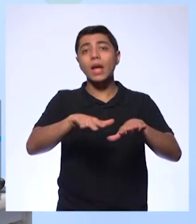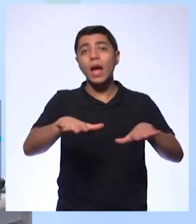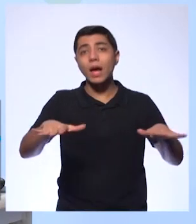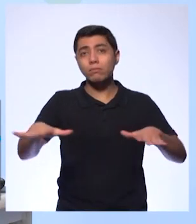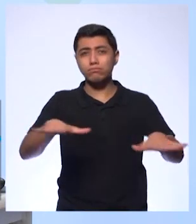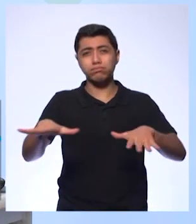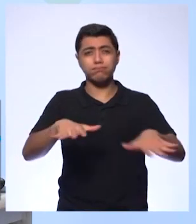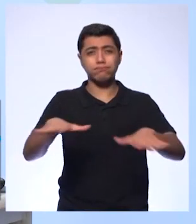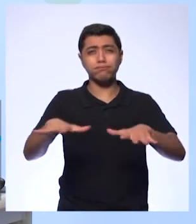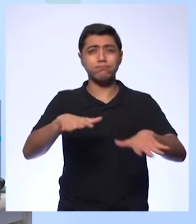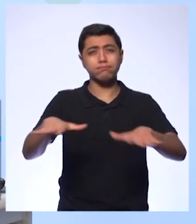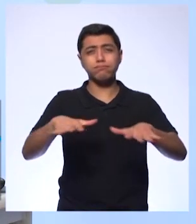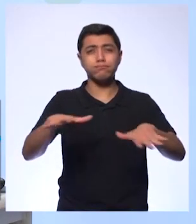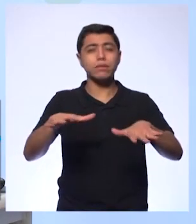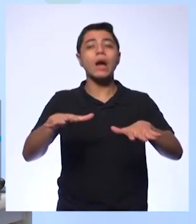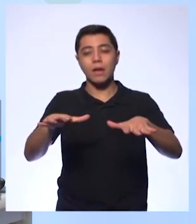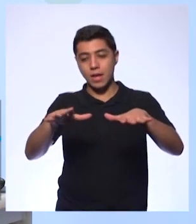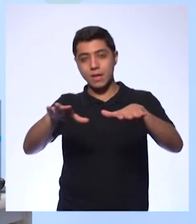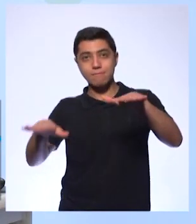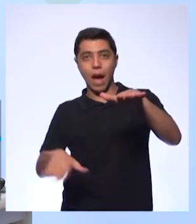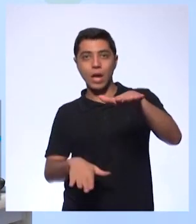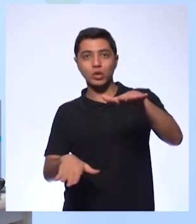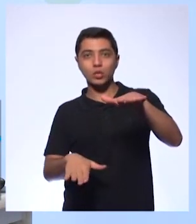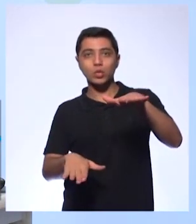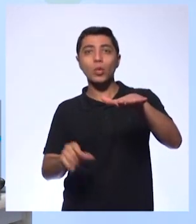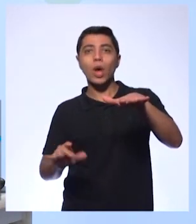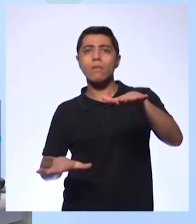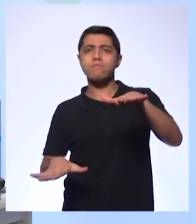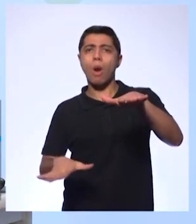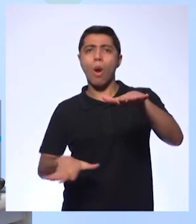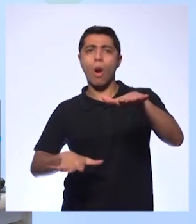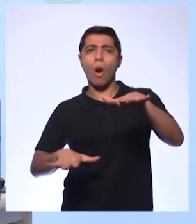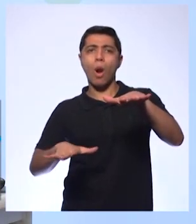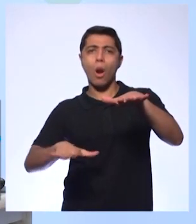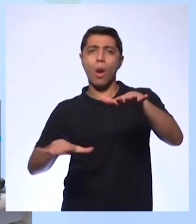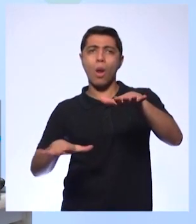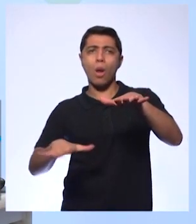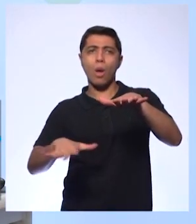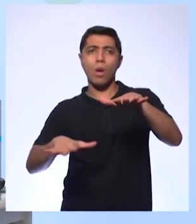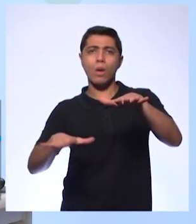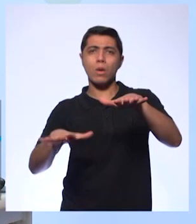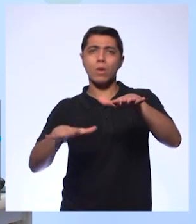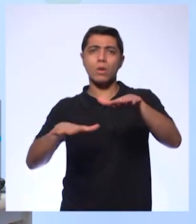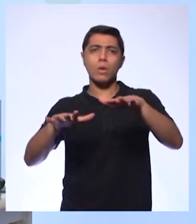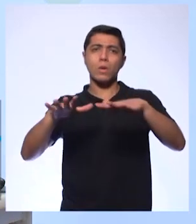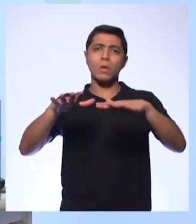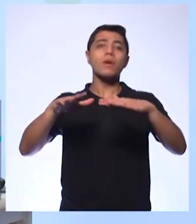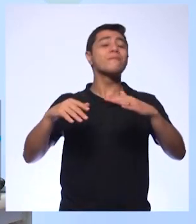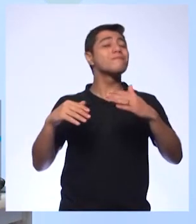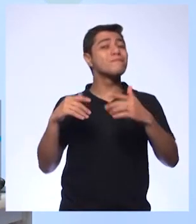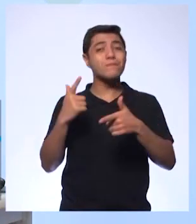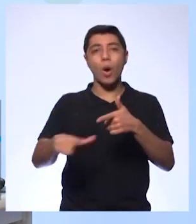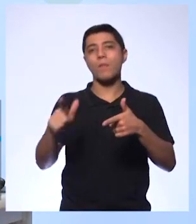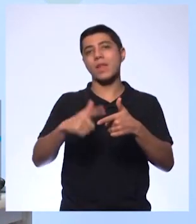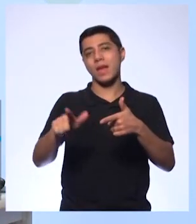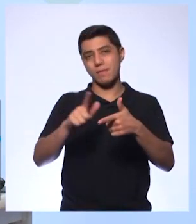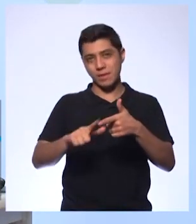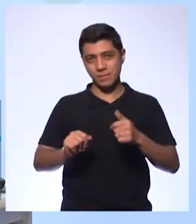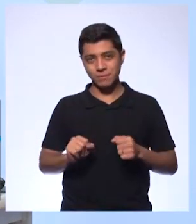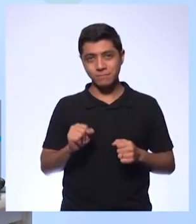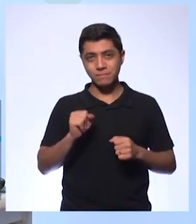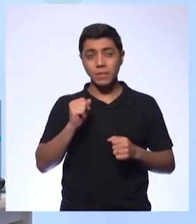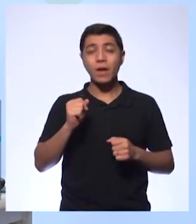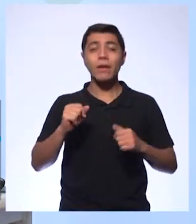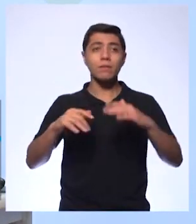essa placa de baixo ela veio, né, e ela foi se esticando. Então, ela é uma placa que